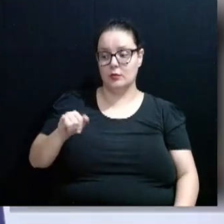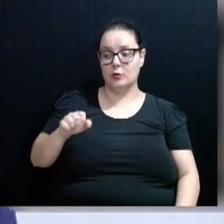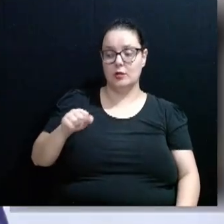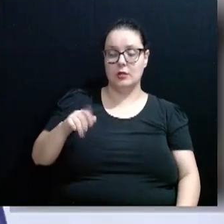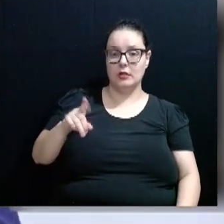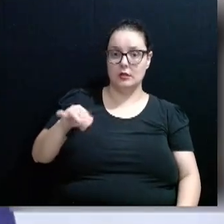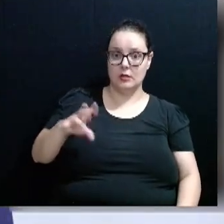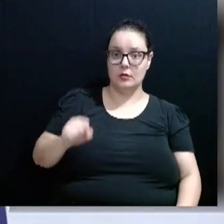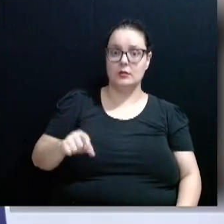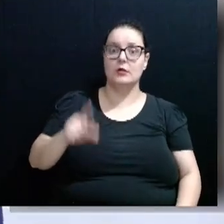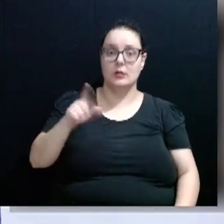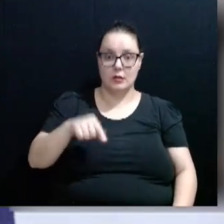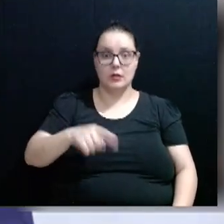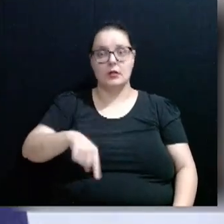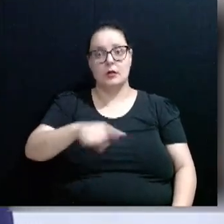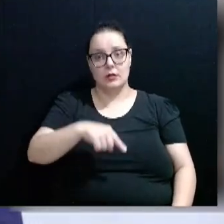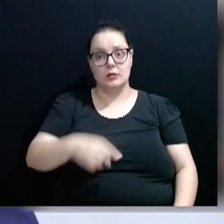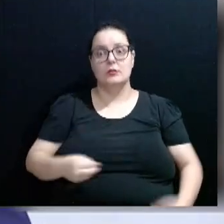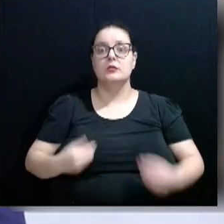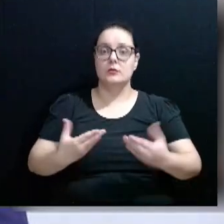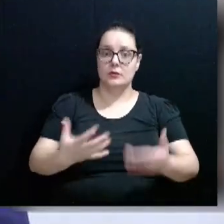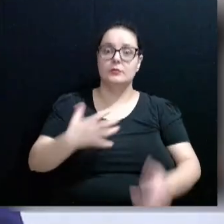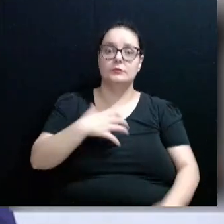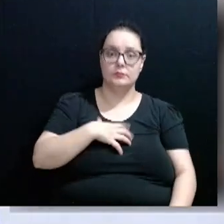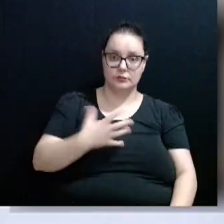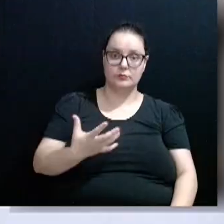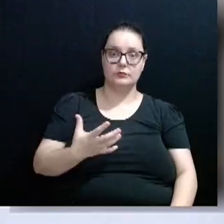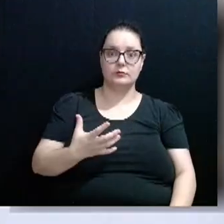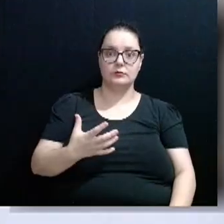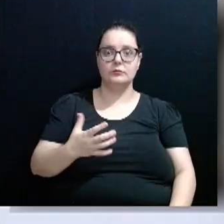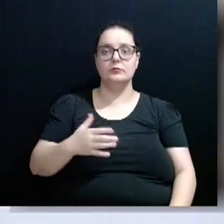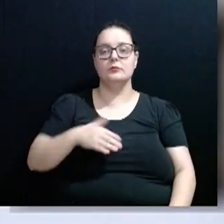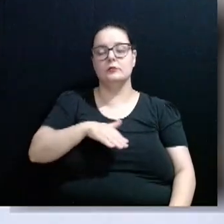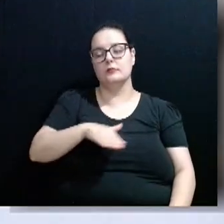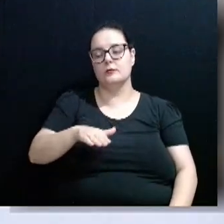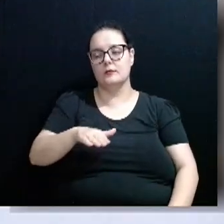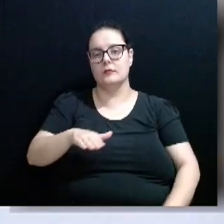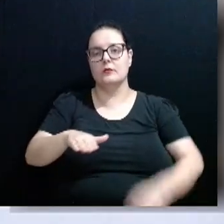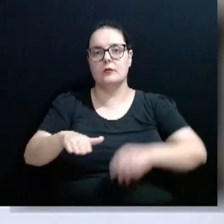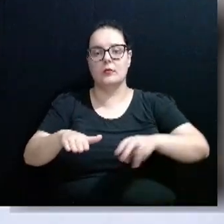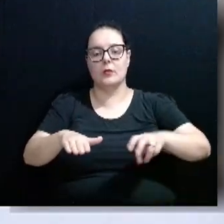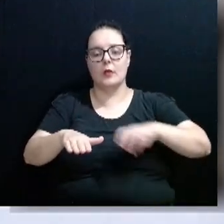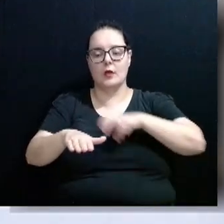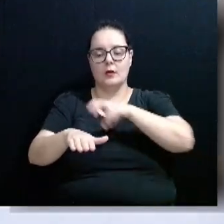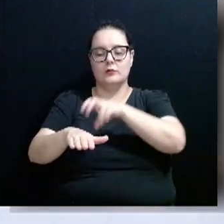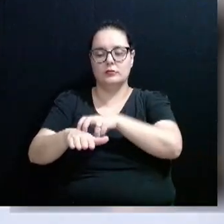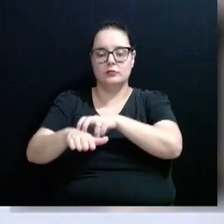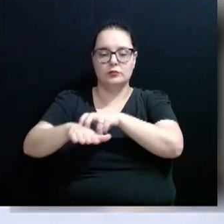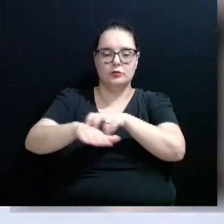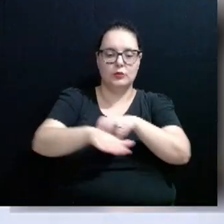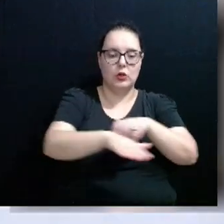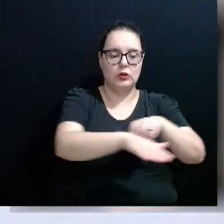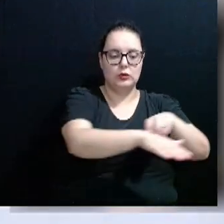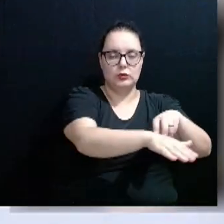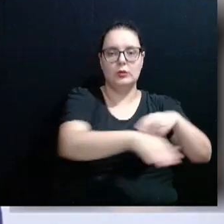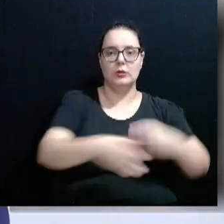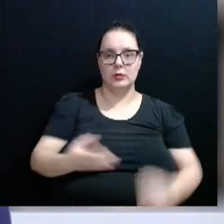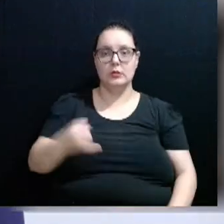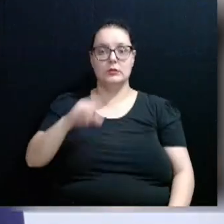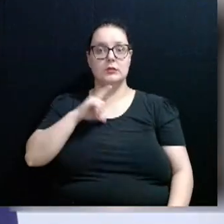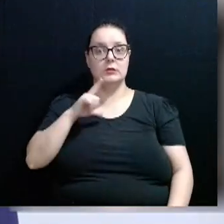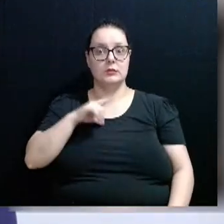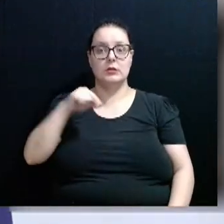eles que dão condições de poder transportar esses animais. Então a gente quer saber se a prefeitura tem esse contrato,